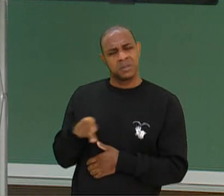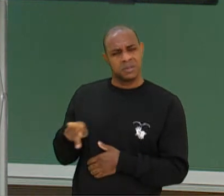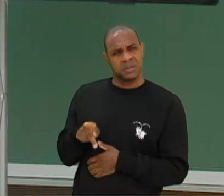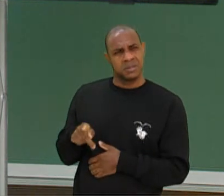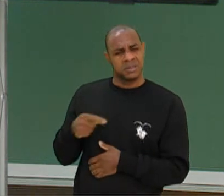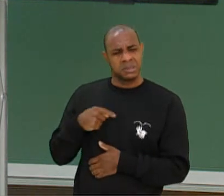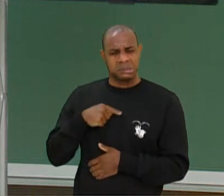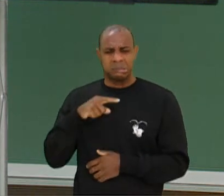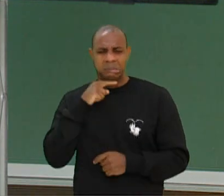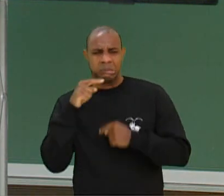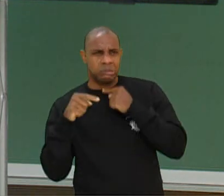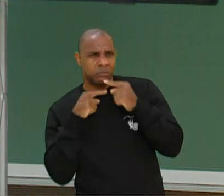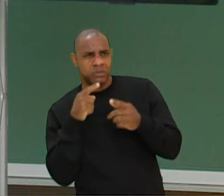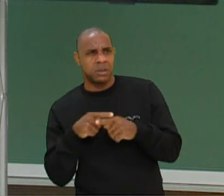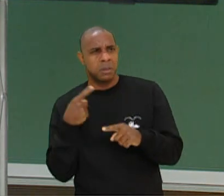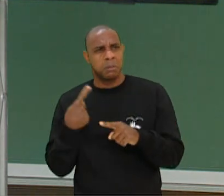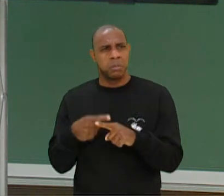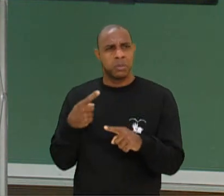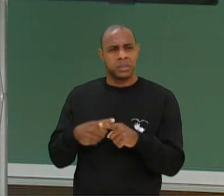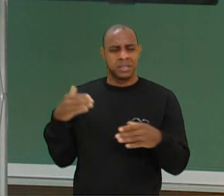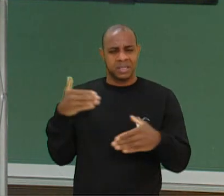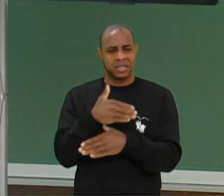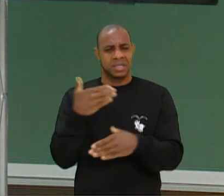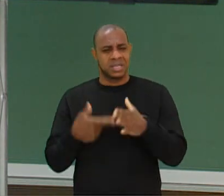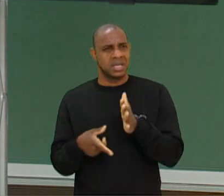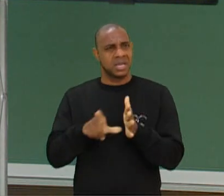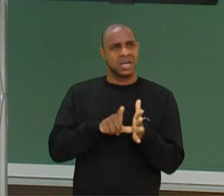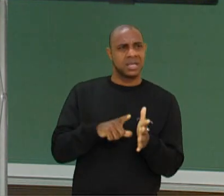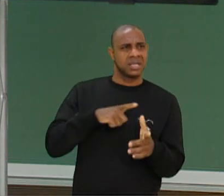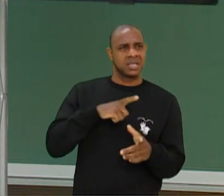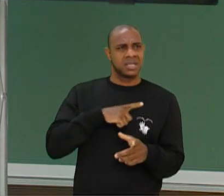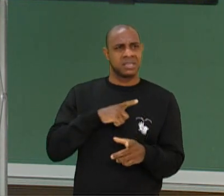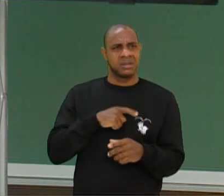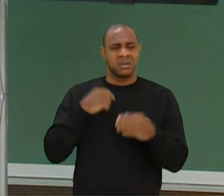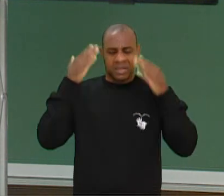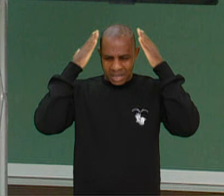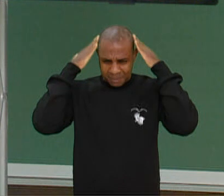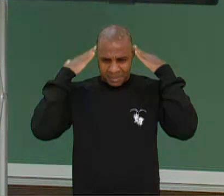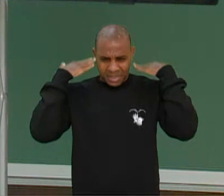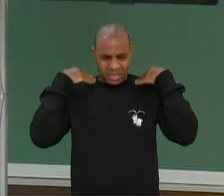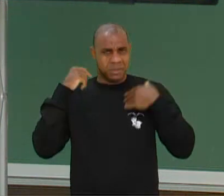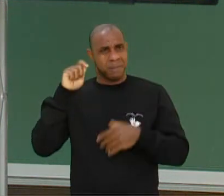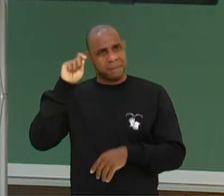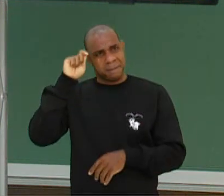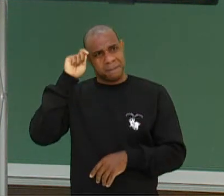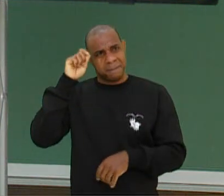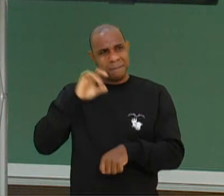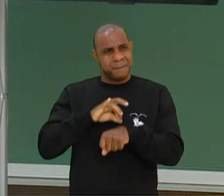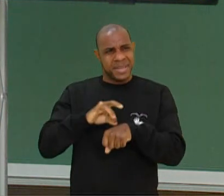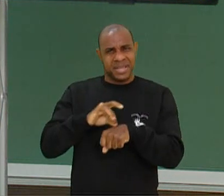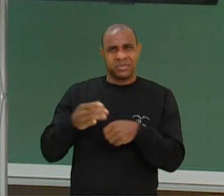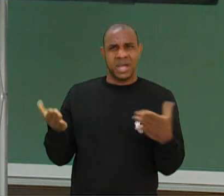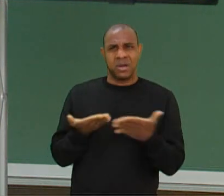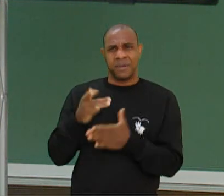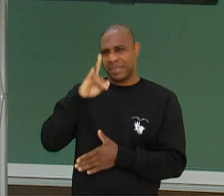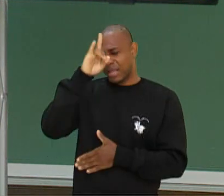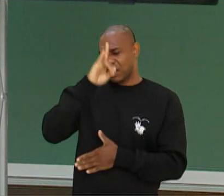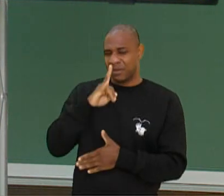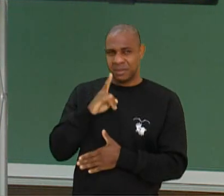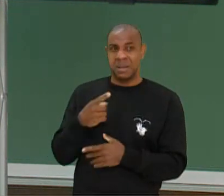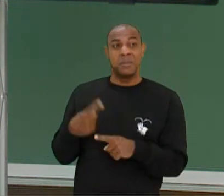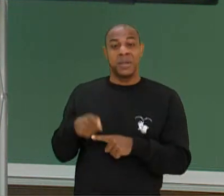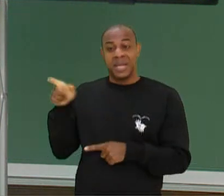tô com uma dúvida. Por que naquele slide anterior ela estava com cabelo preto e agora está loira? Gente, ela